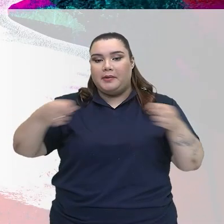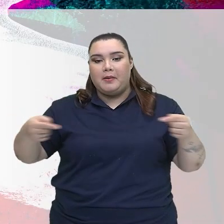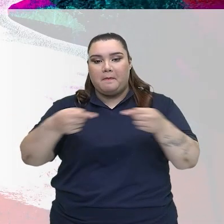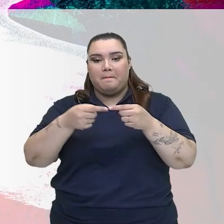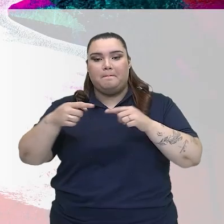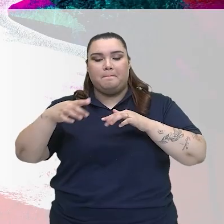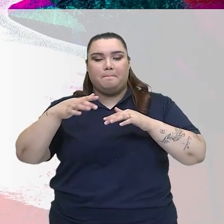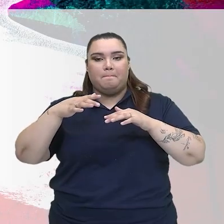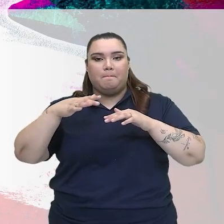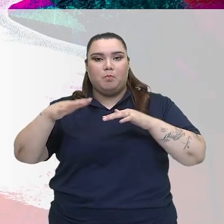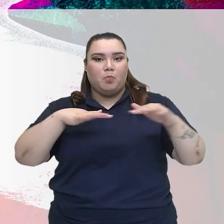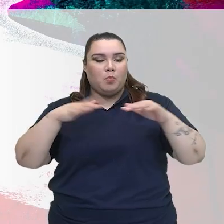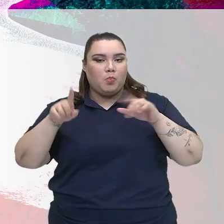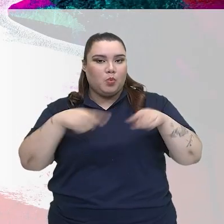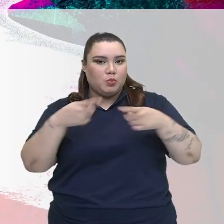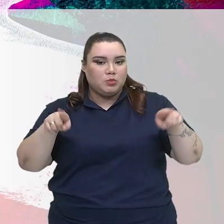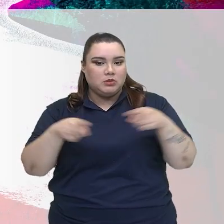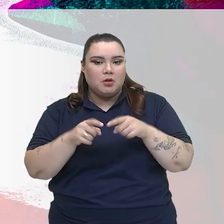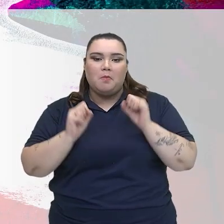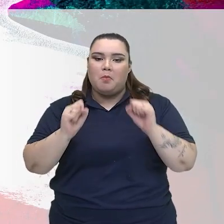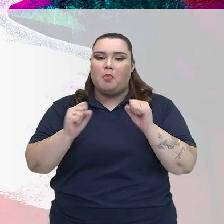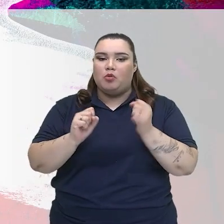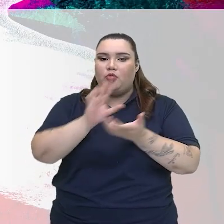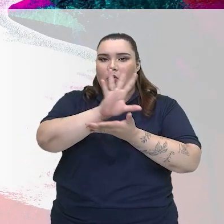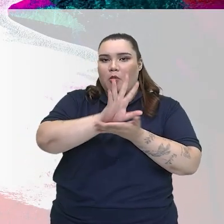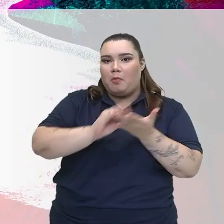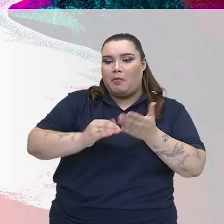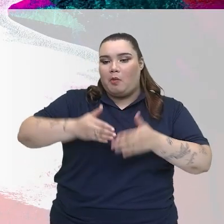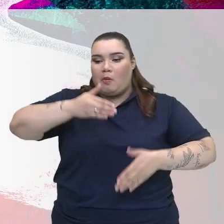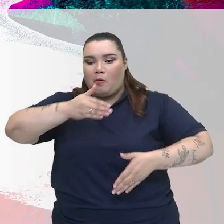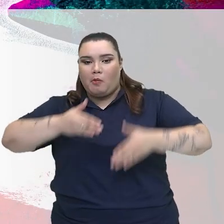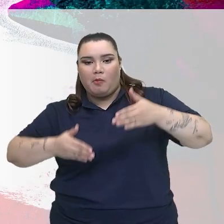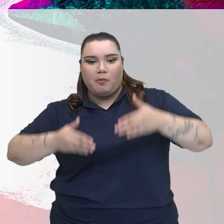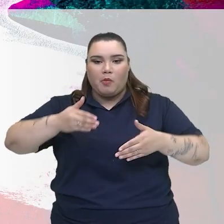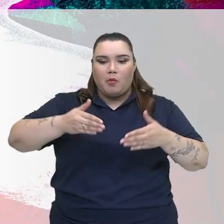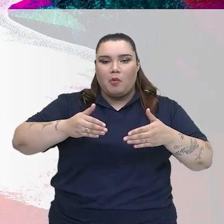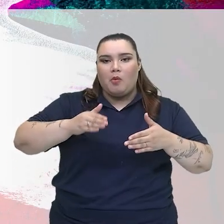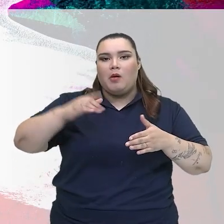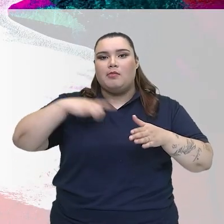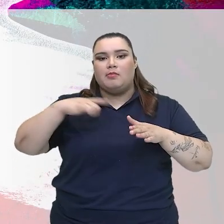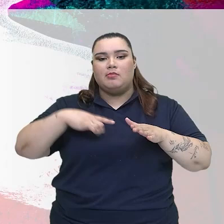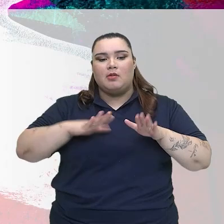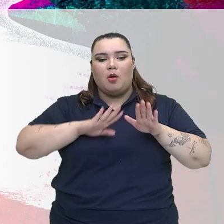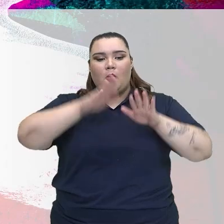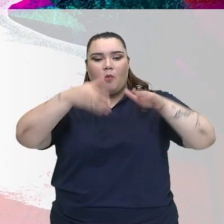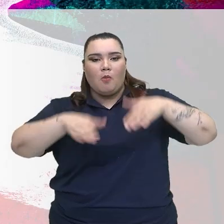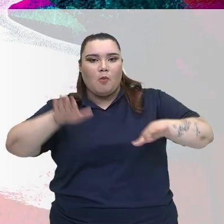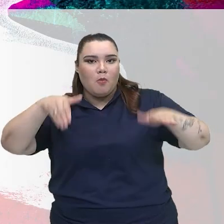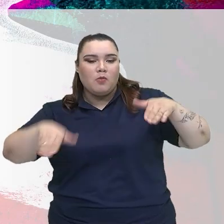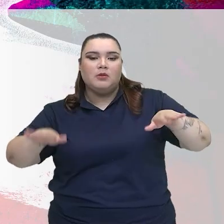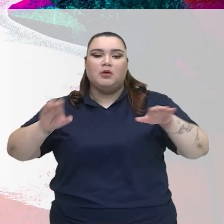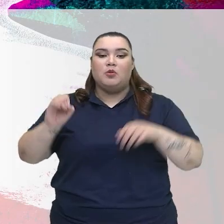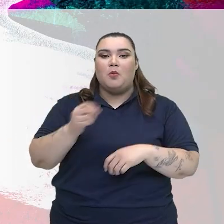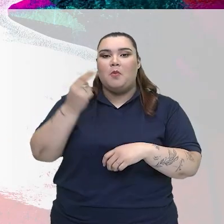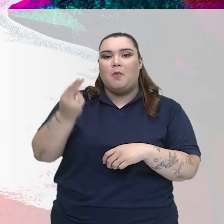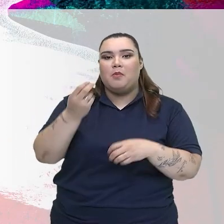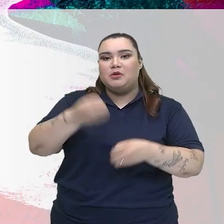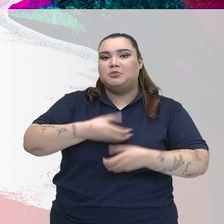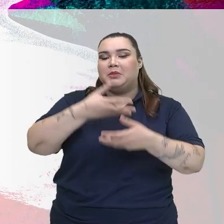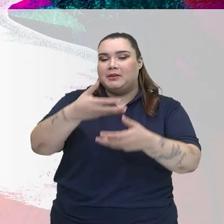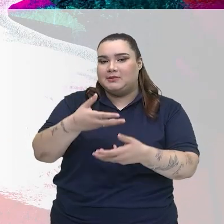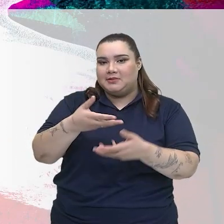músculos rapidamente, né, chamado de pops, esse movimento, no ritmo da música. E pode imitar